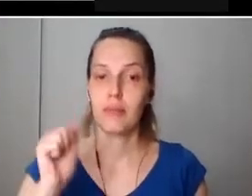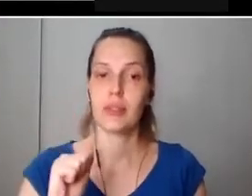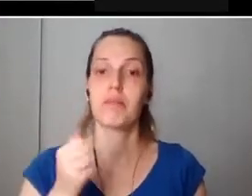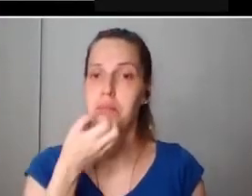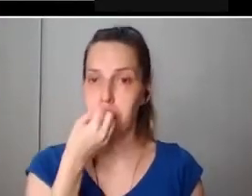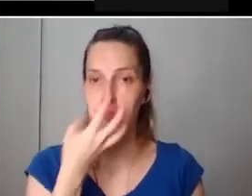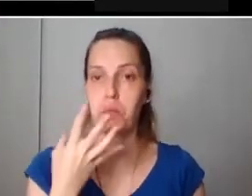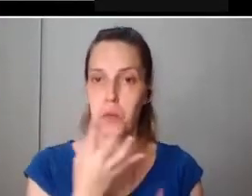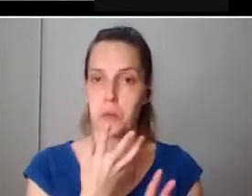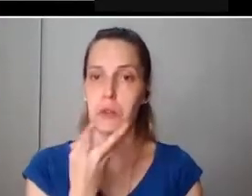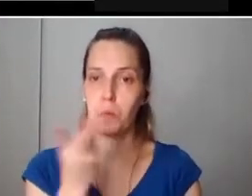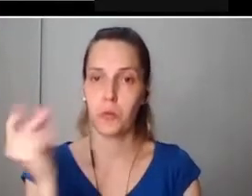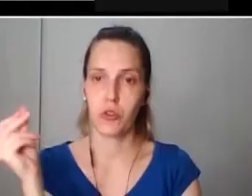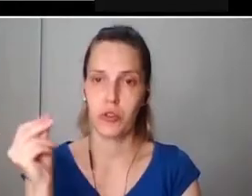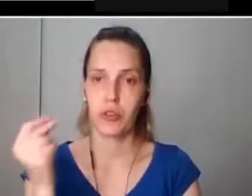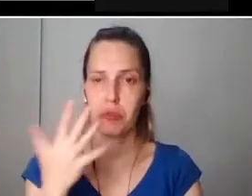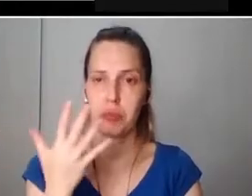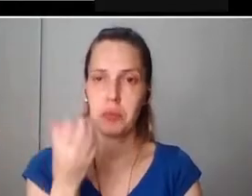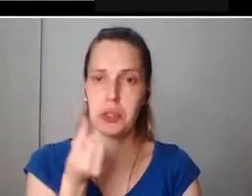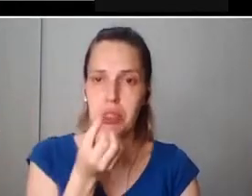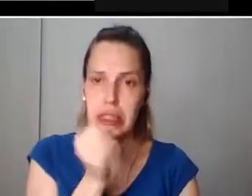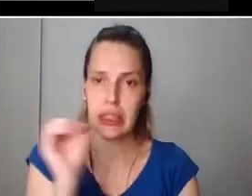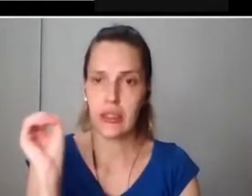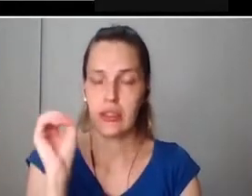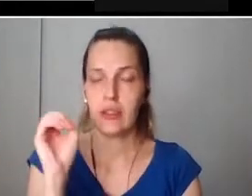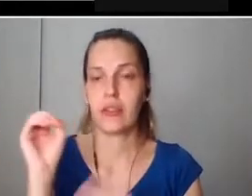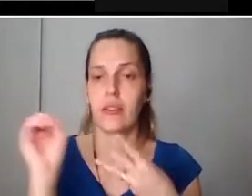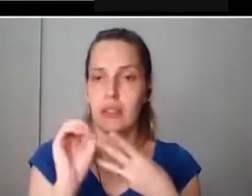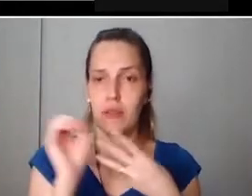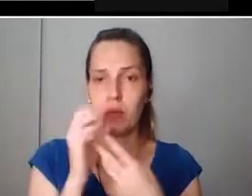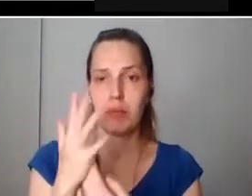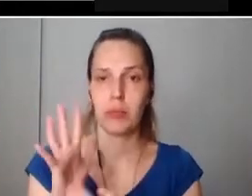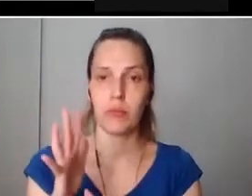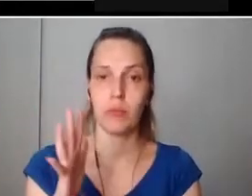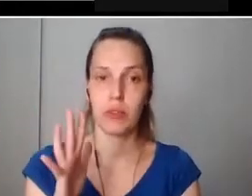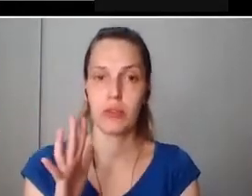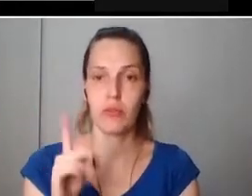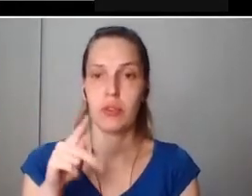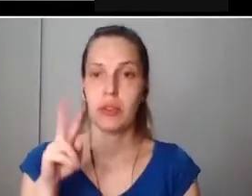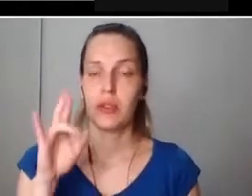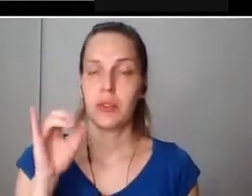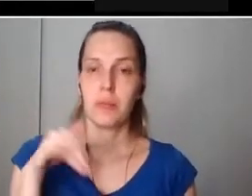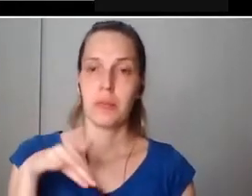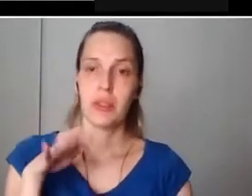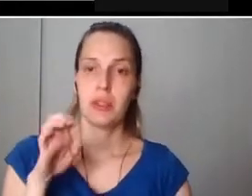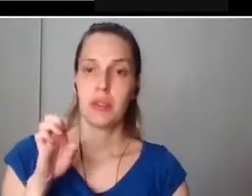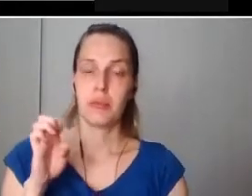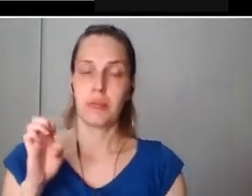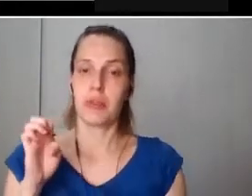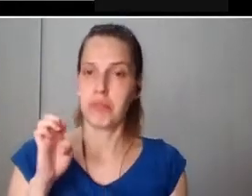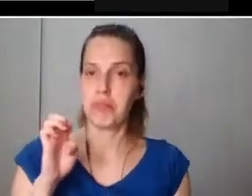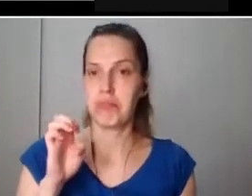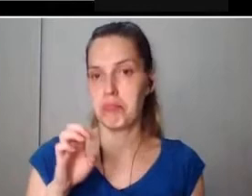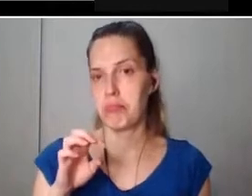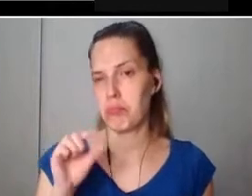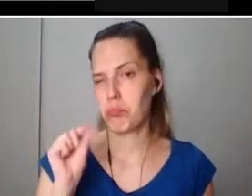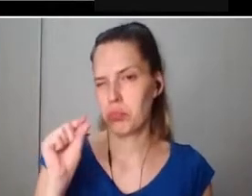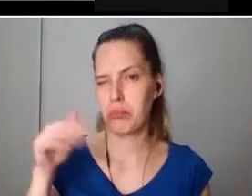entre 600 células, mais ou menos, né, no Prime Boost um pouquinho maior.